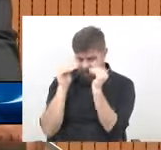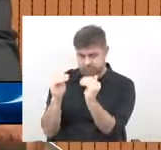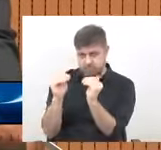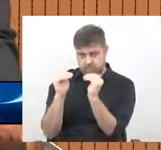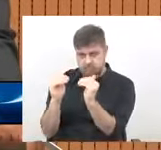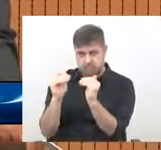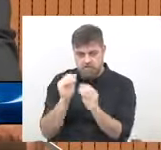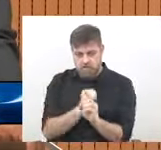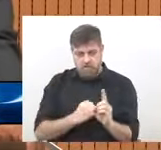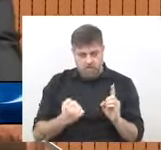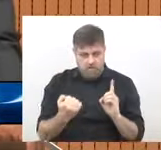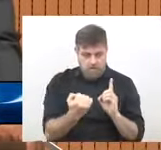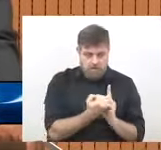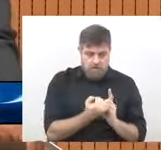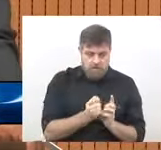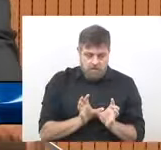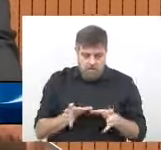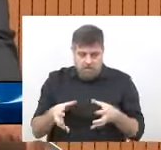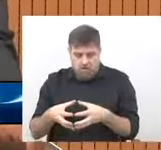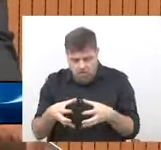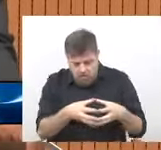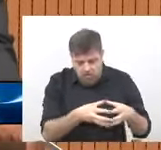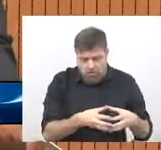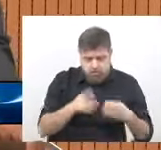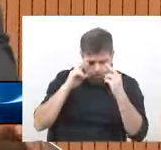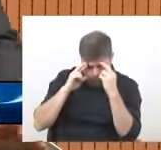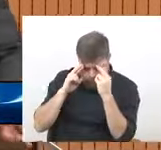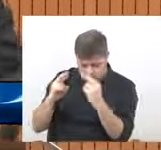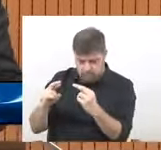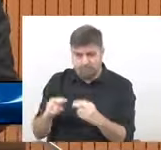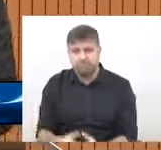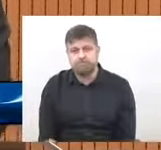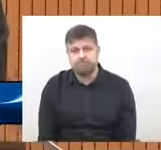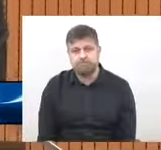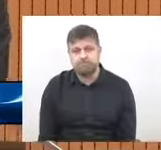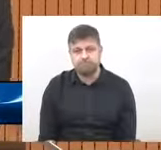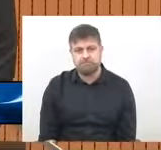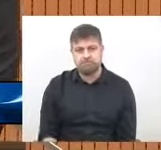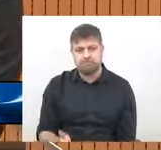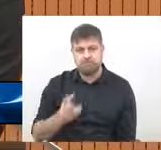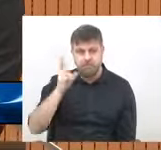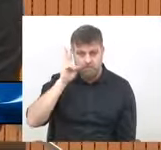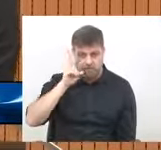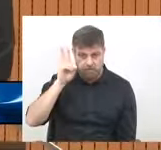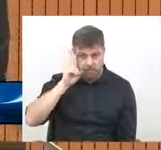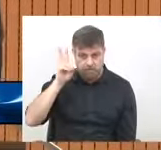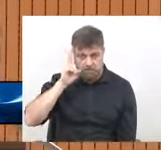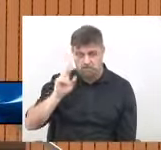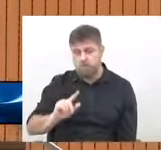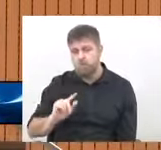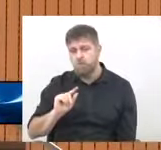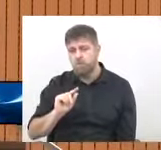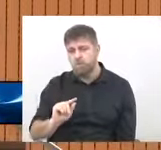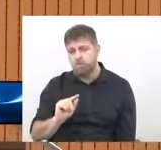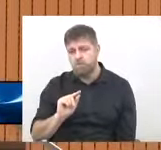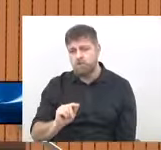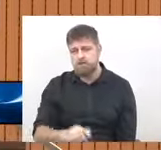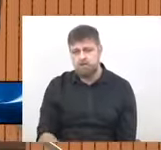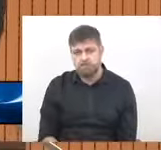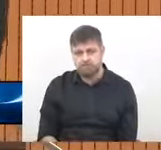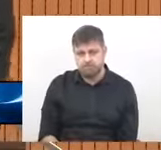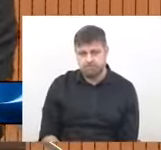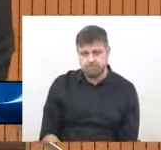da sociedade, daquele grupo e assim por diante. Mas lembrando aqui nessa tribuna, né, da